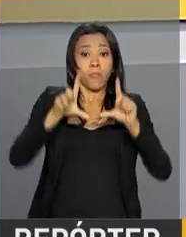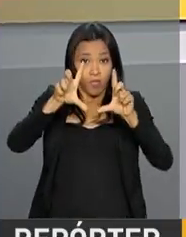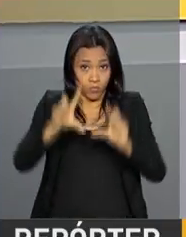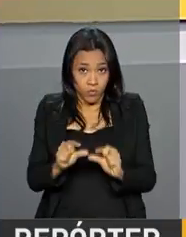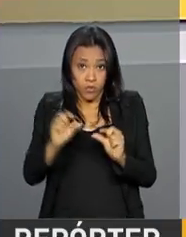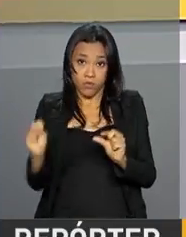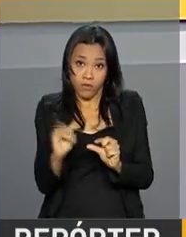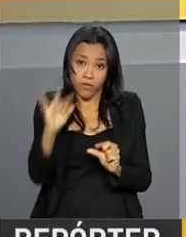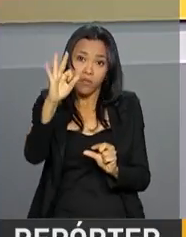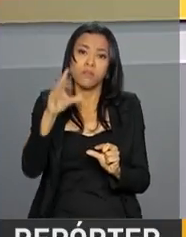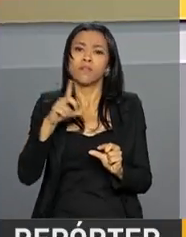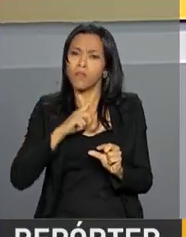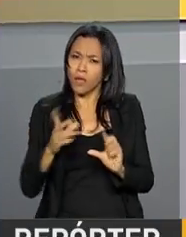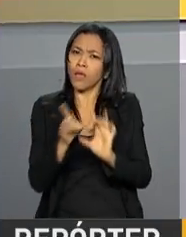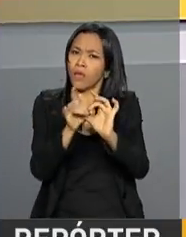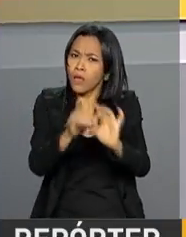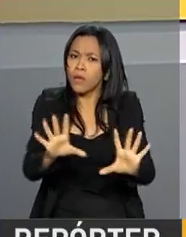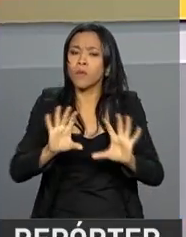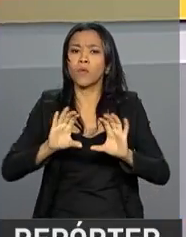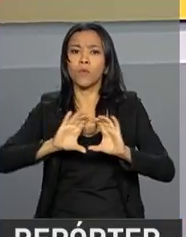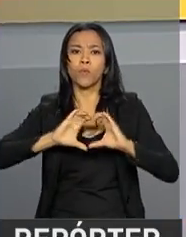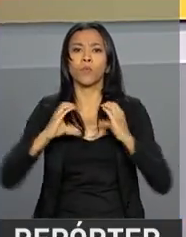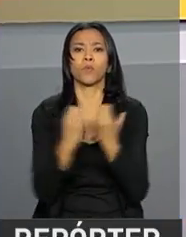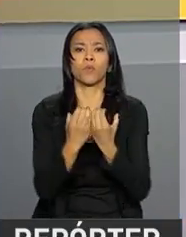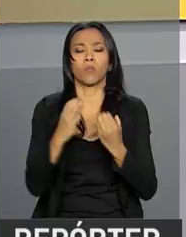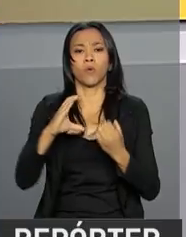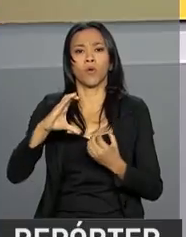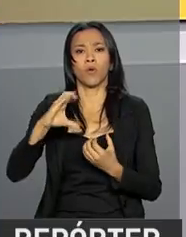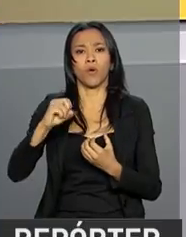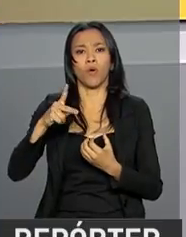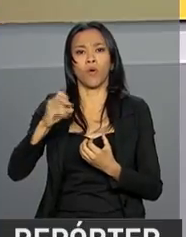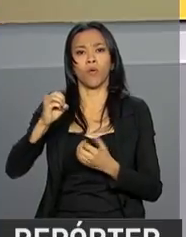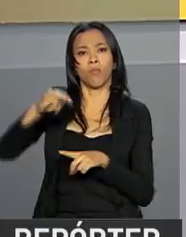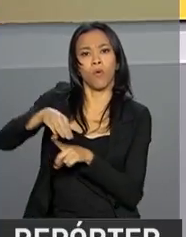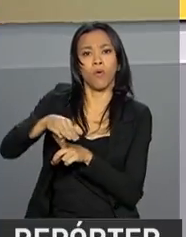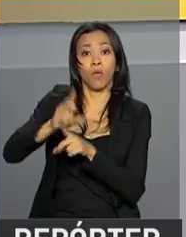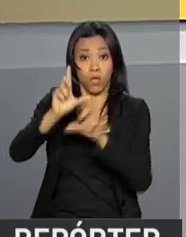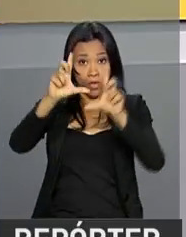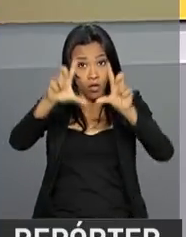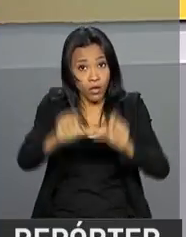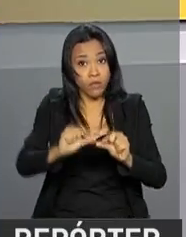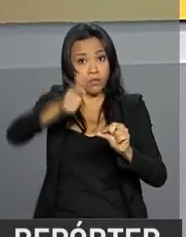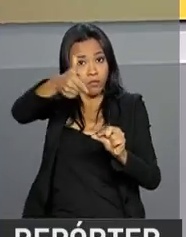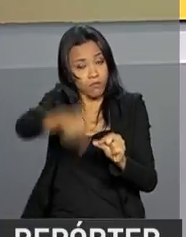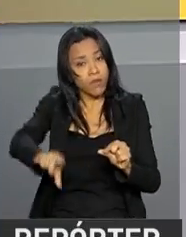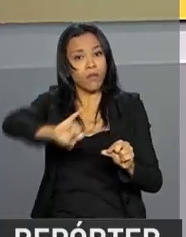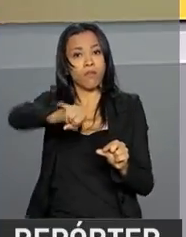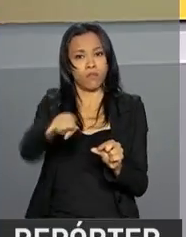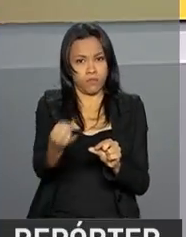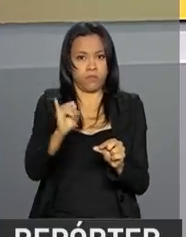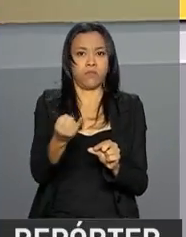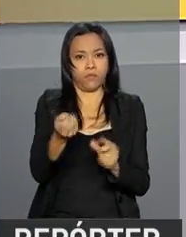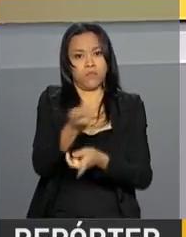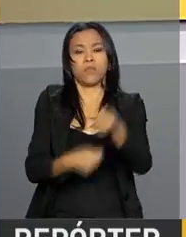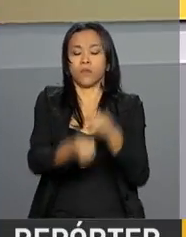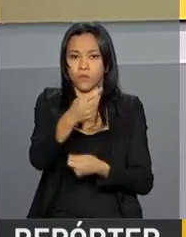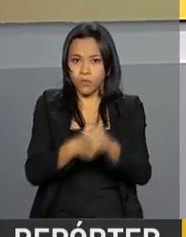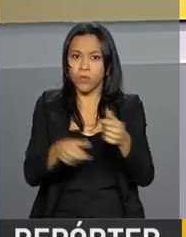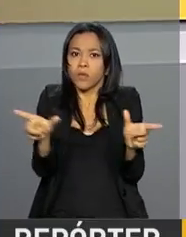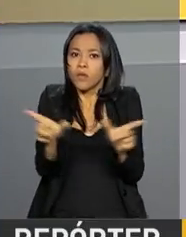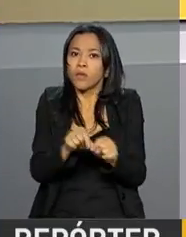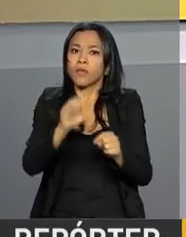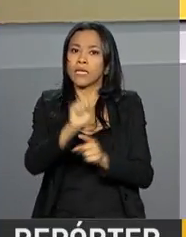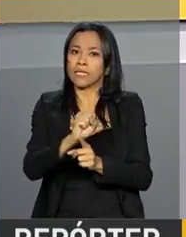tem permitido comitê de política monetária do banco central reduzir cada vez mais a taxa básica de juros da economia a selic